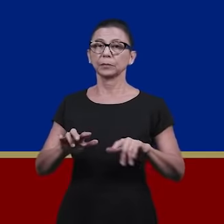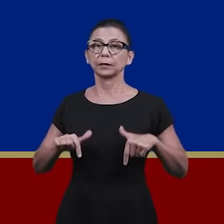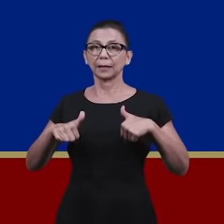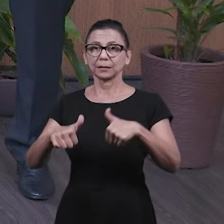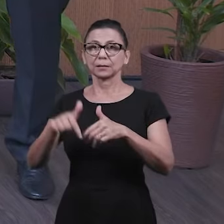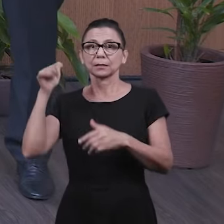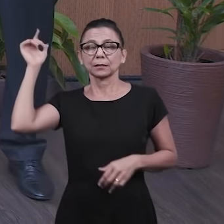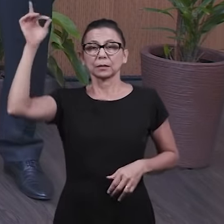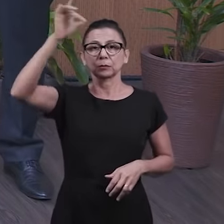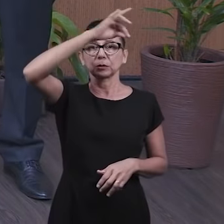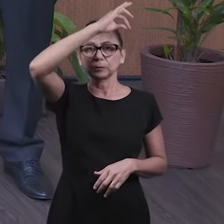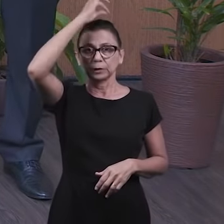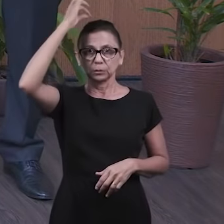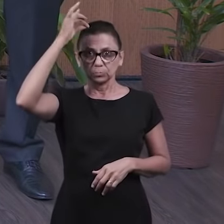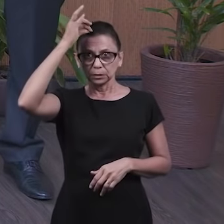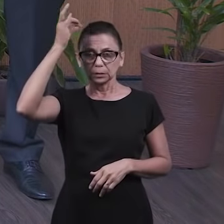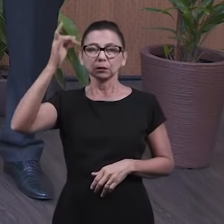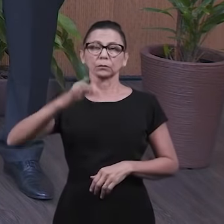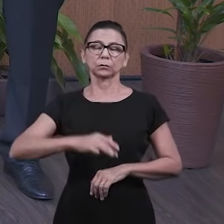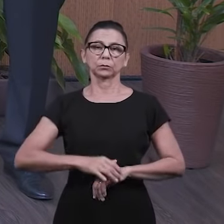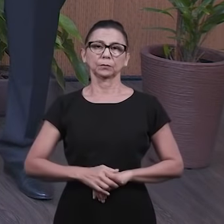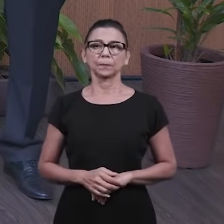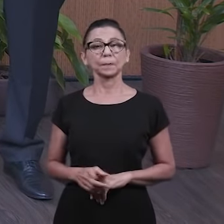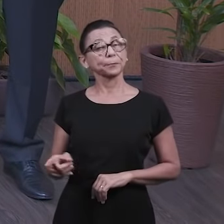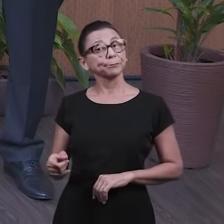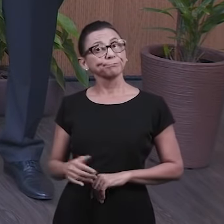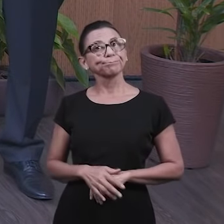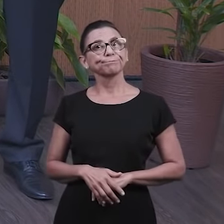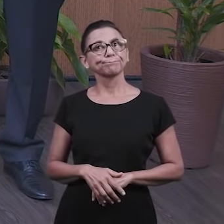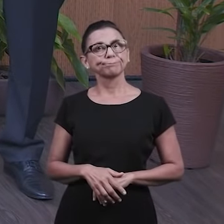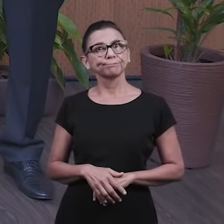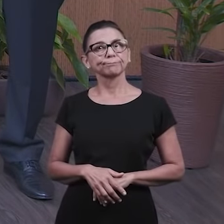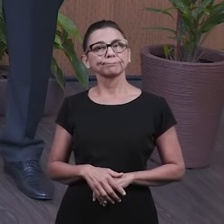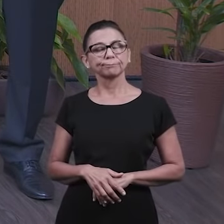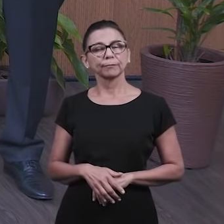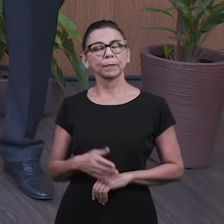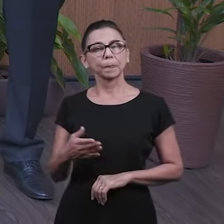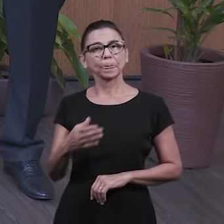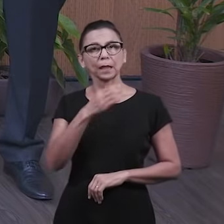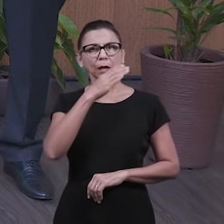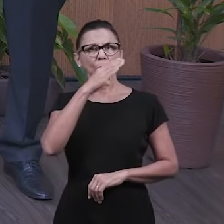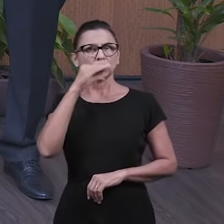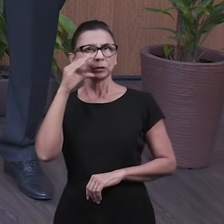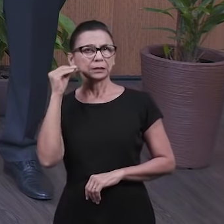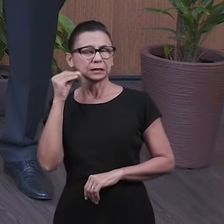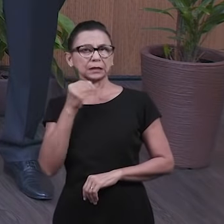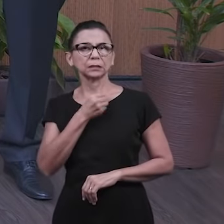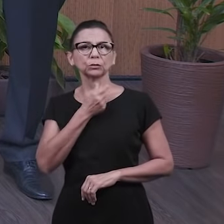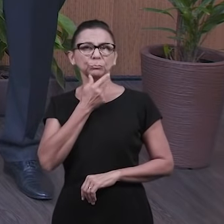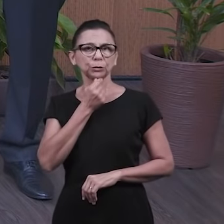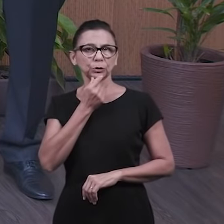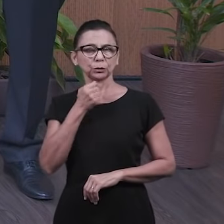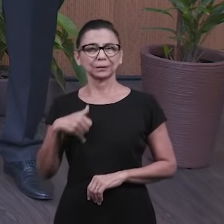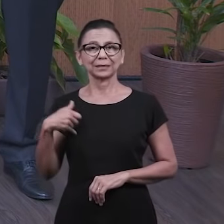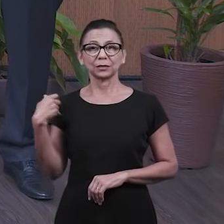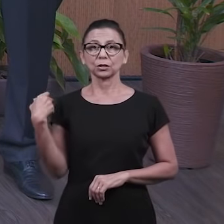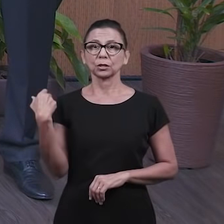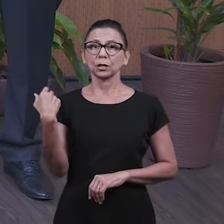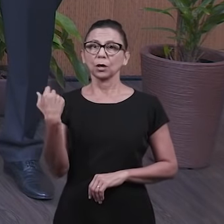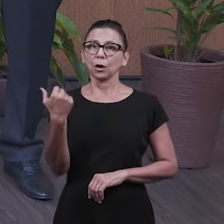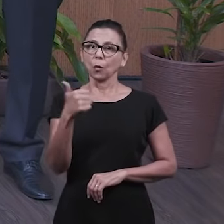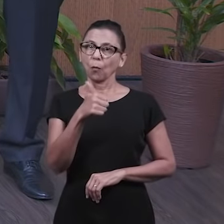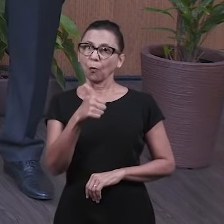Sérgio, que um adolescente, 11 anos, dar uma resposta dessa é porque é uma ação